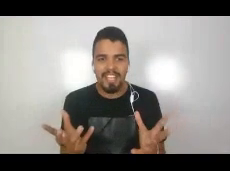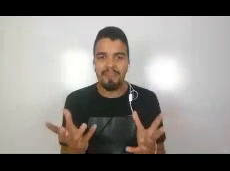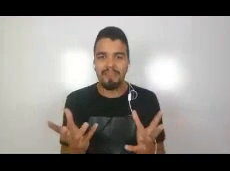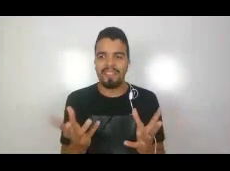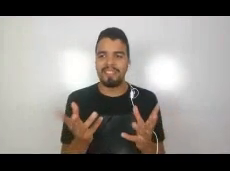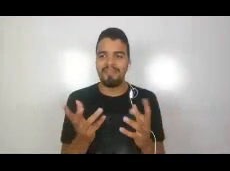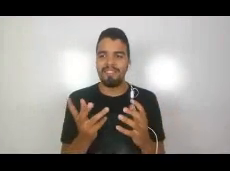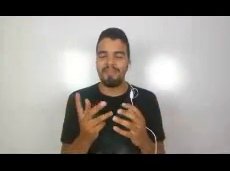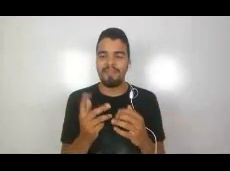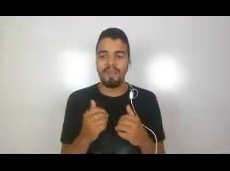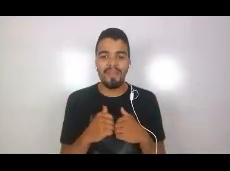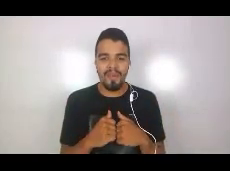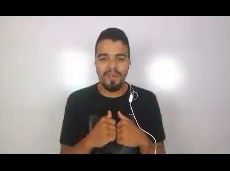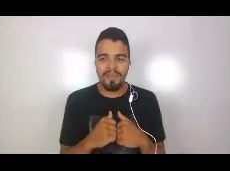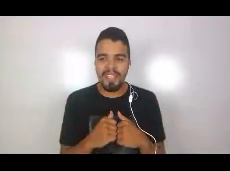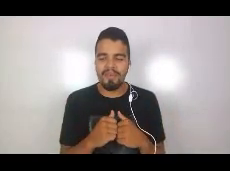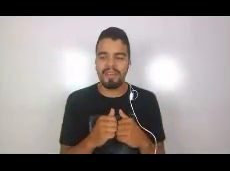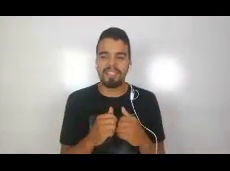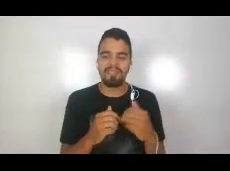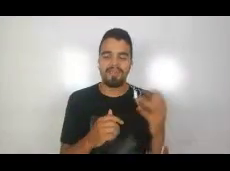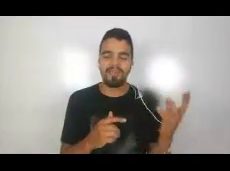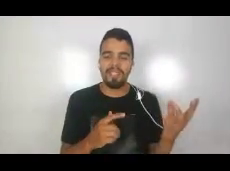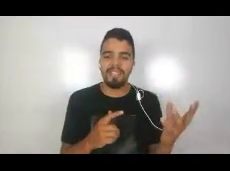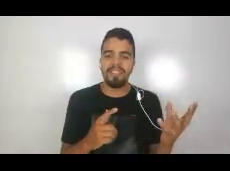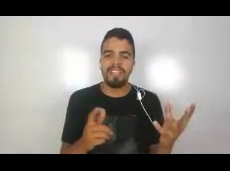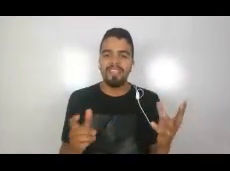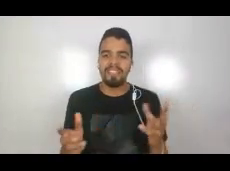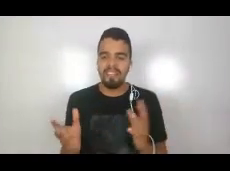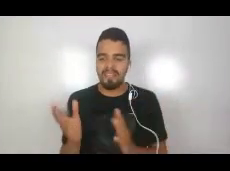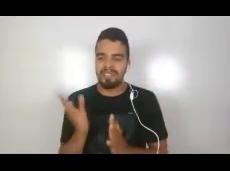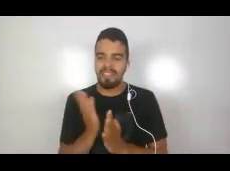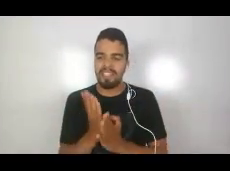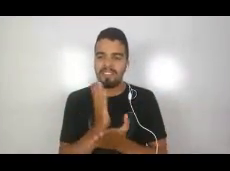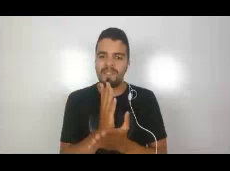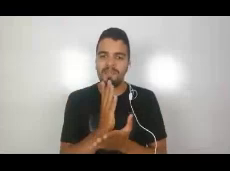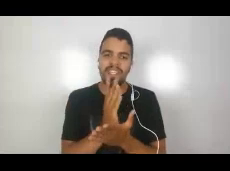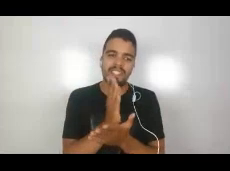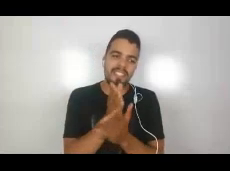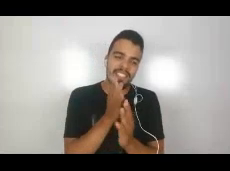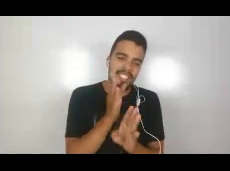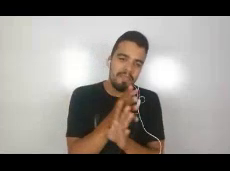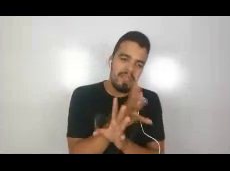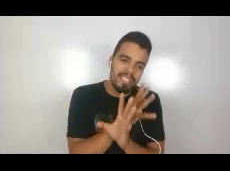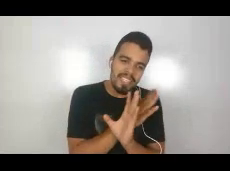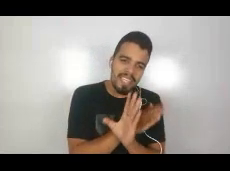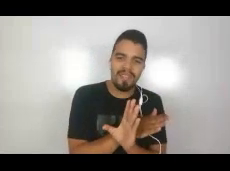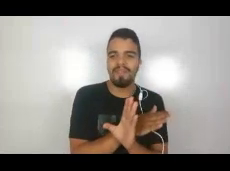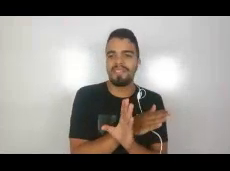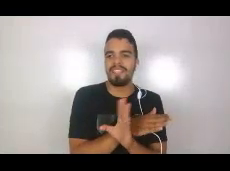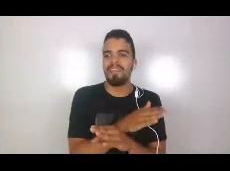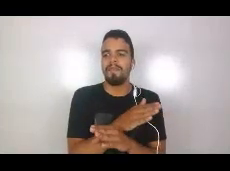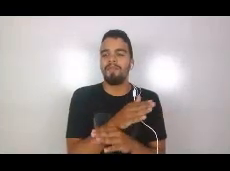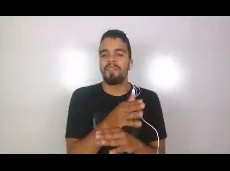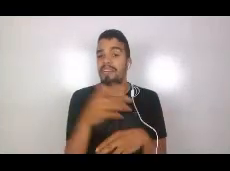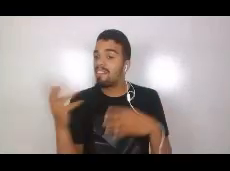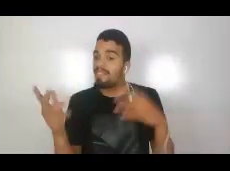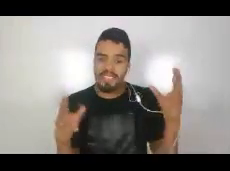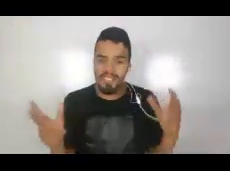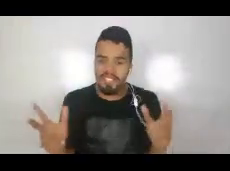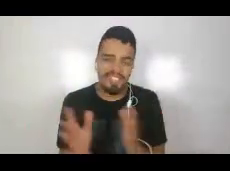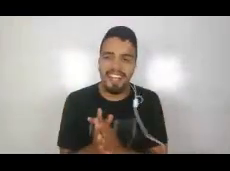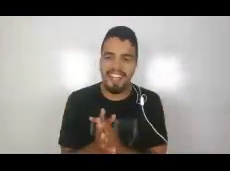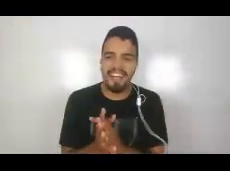verbo, eu preciso de um pronome, né? Eu preciso de um sujeito. Então, isso que nós vimos nas disciplinas anteriores, né?